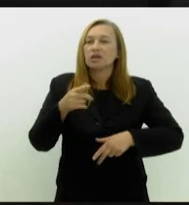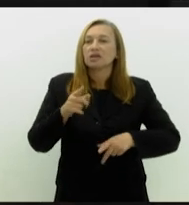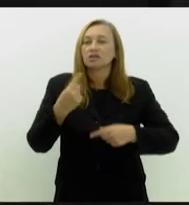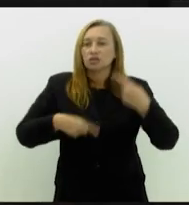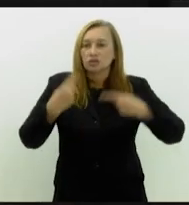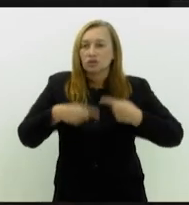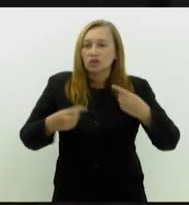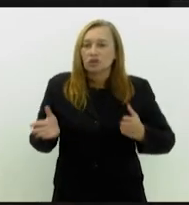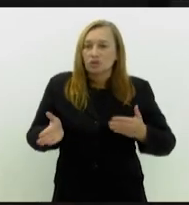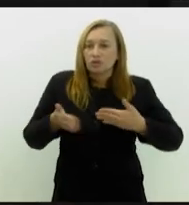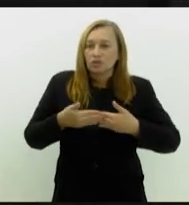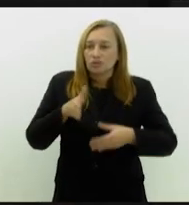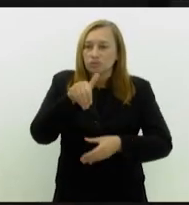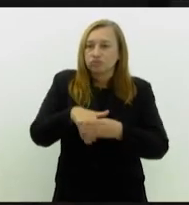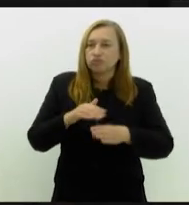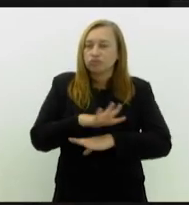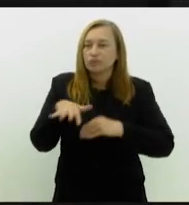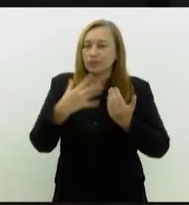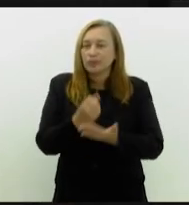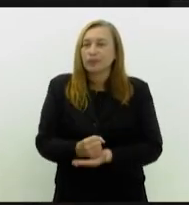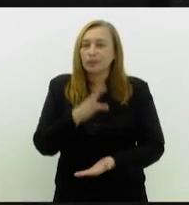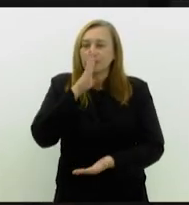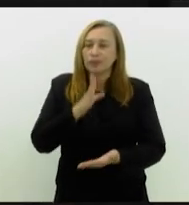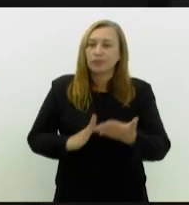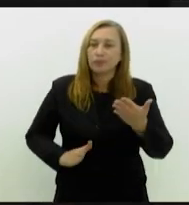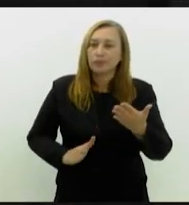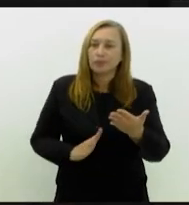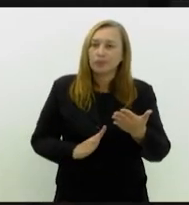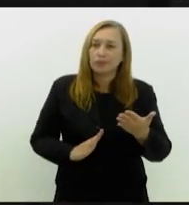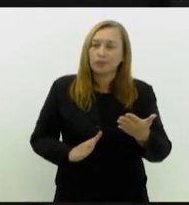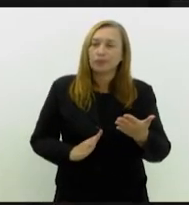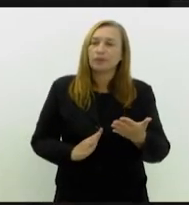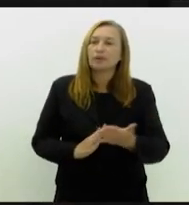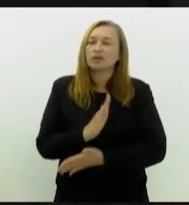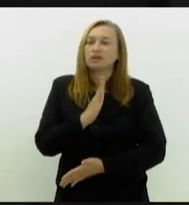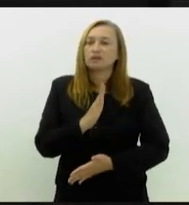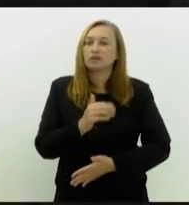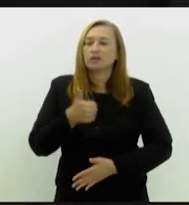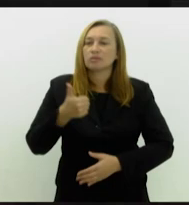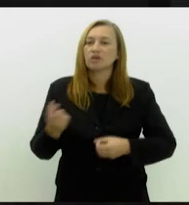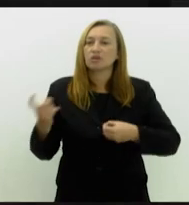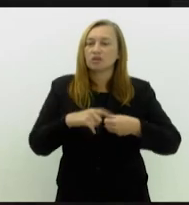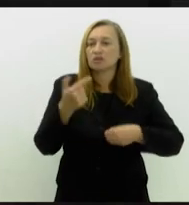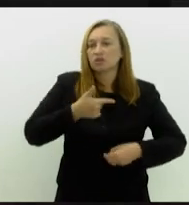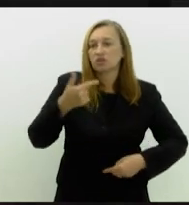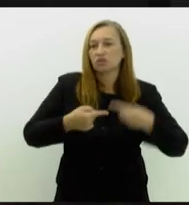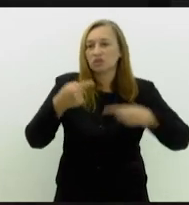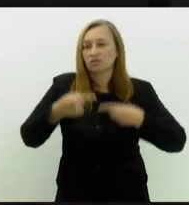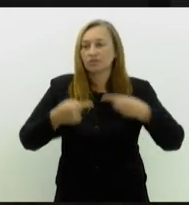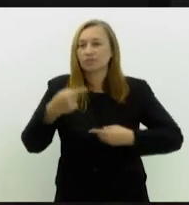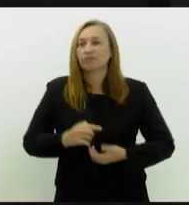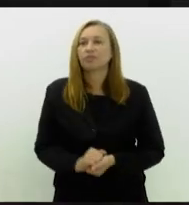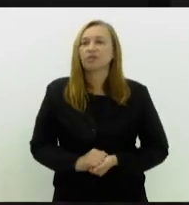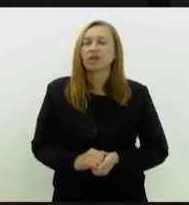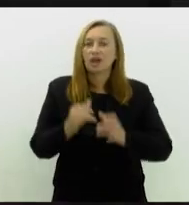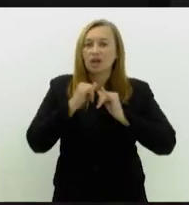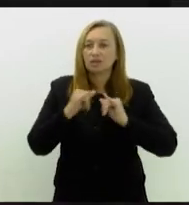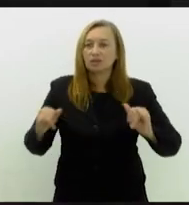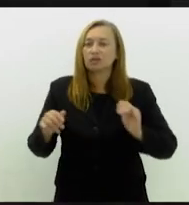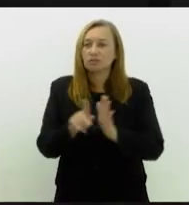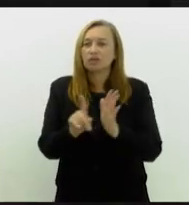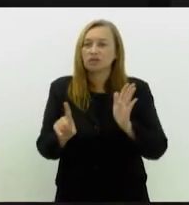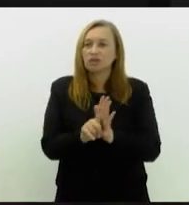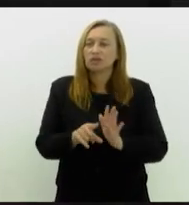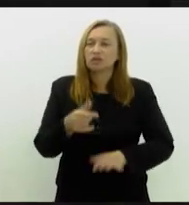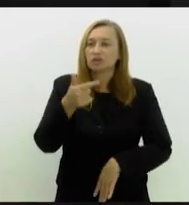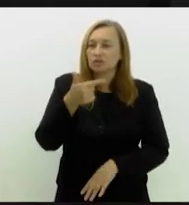encerrada a discussão em votação os senhores que aprovam permaneça Como estão aprovada em primeira retorno em segunda anuncio o projeto